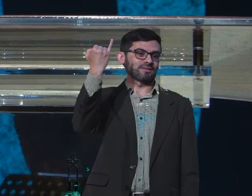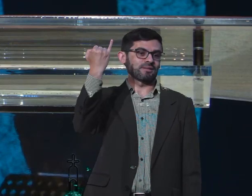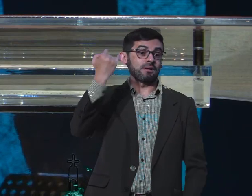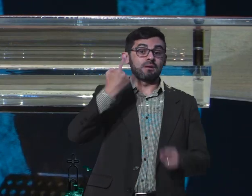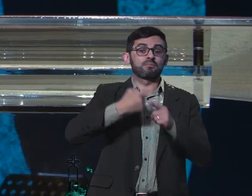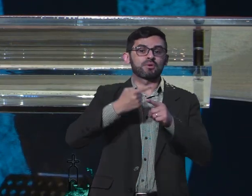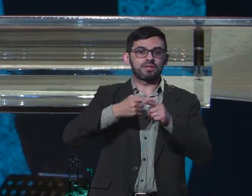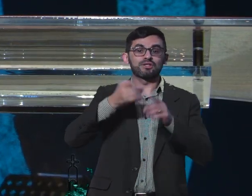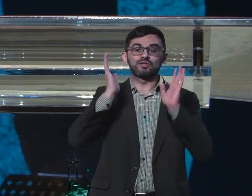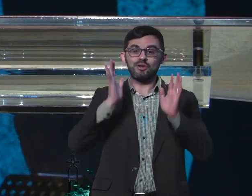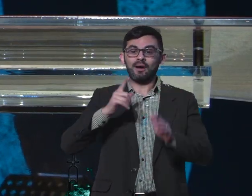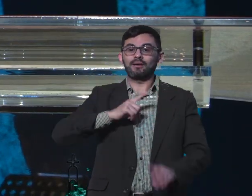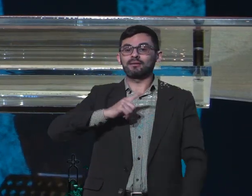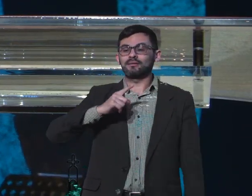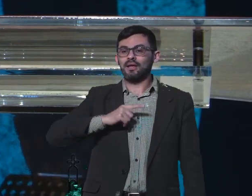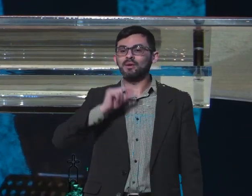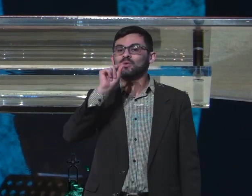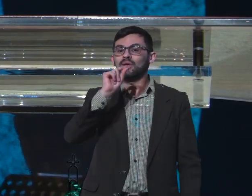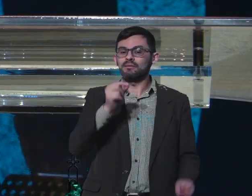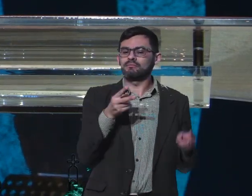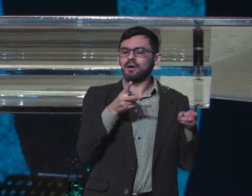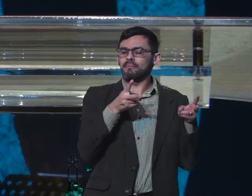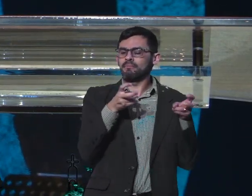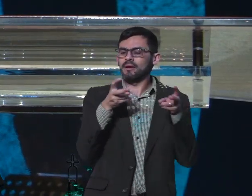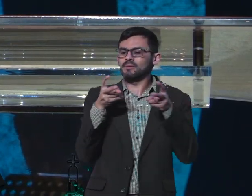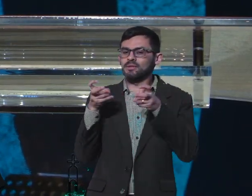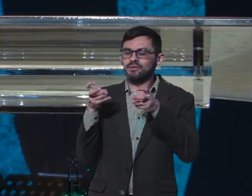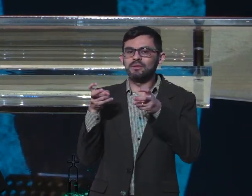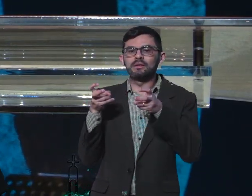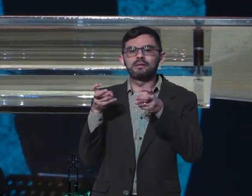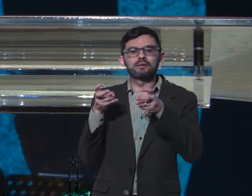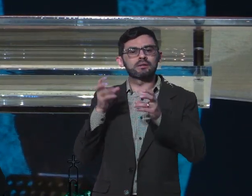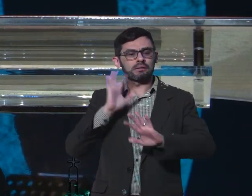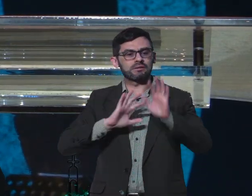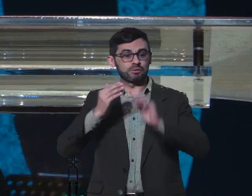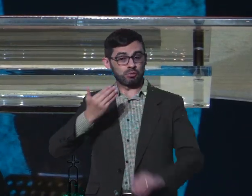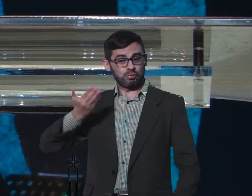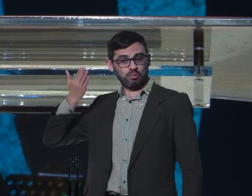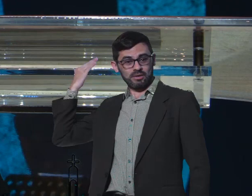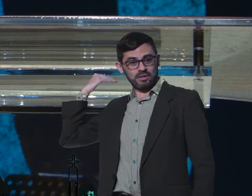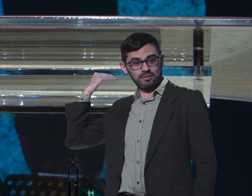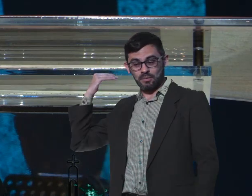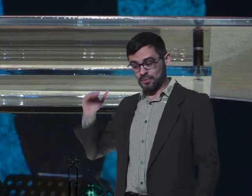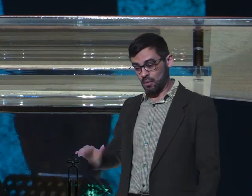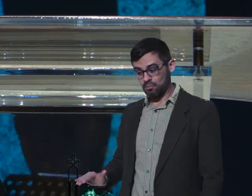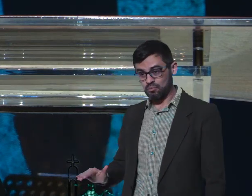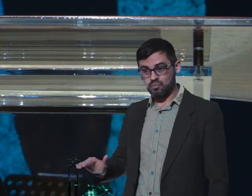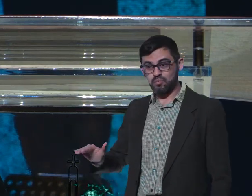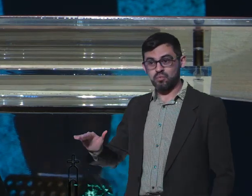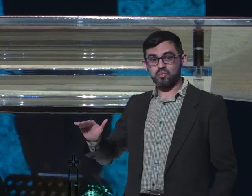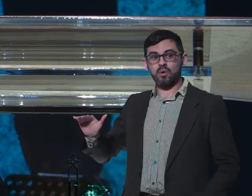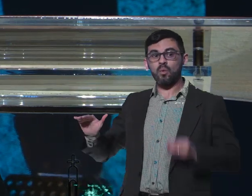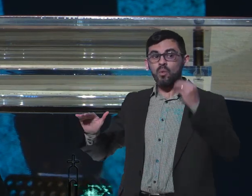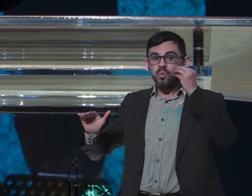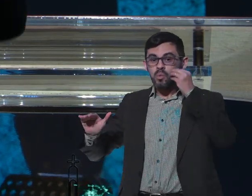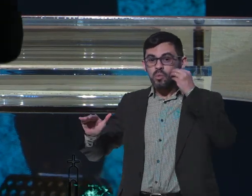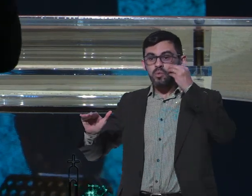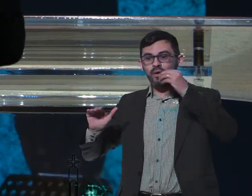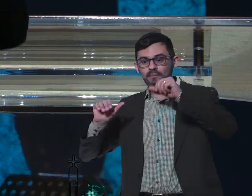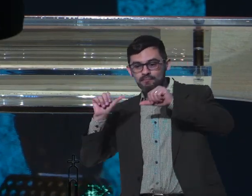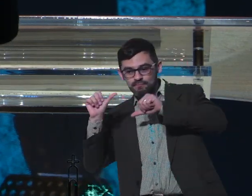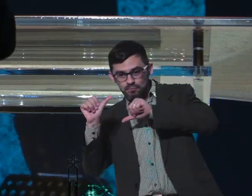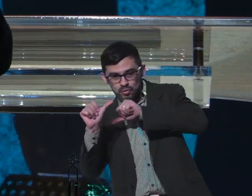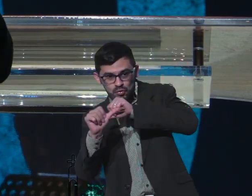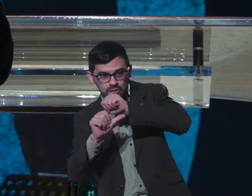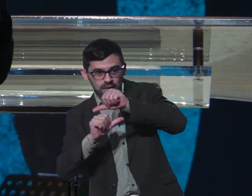Porque você já tem um olhar que você adquiriu no passado. Mas esse olhar vai se ressignificando,